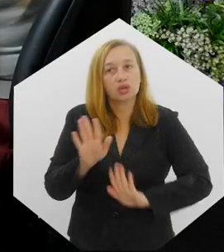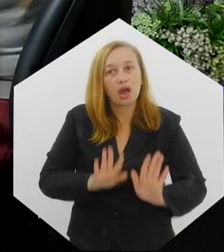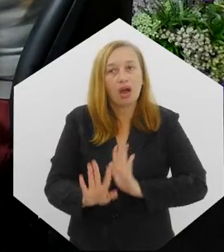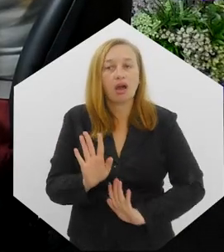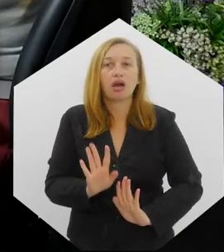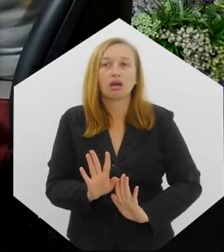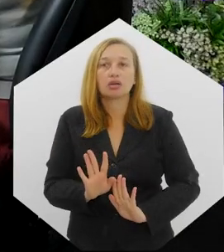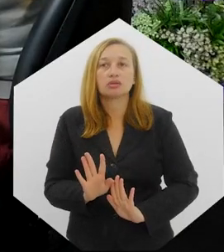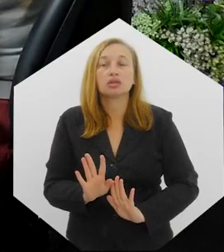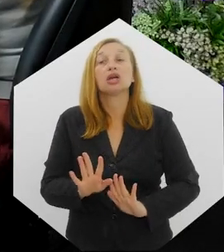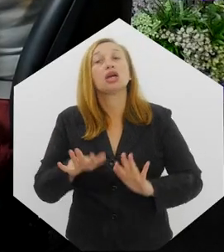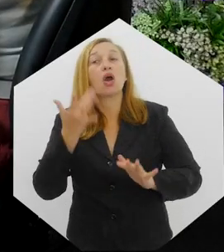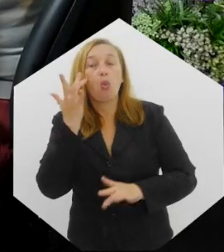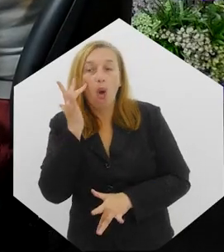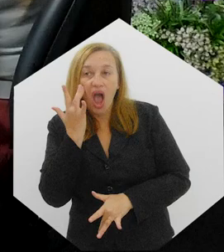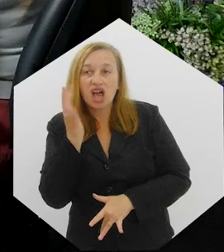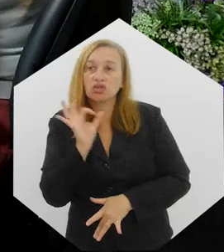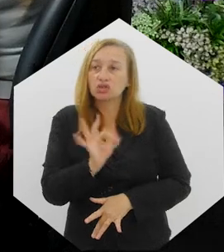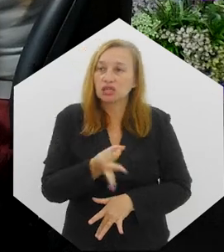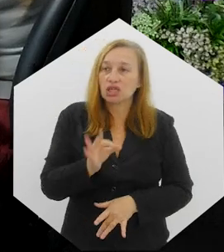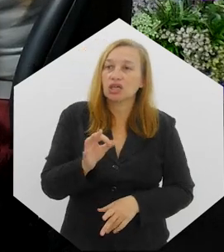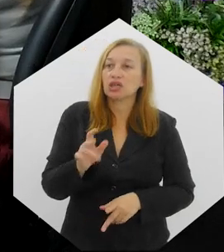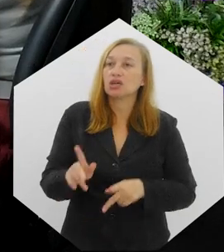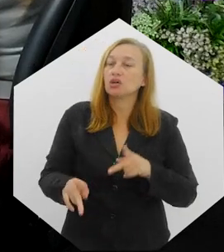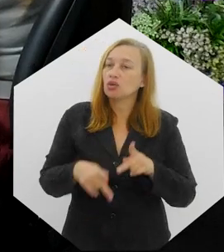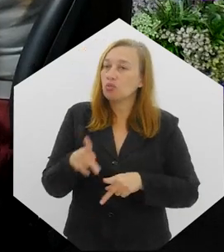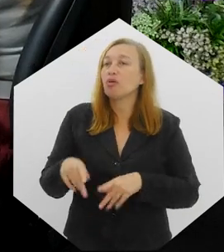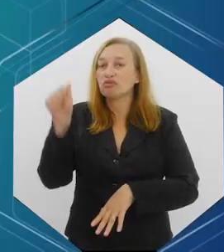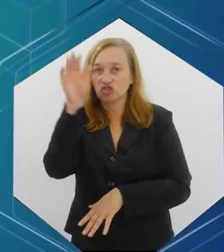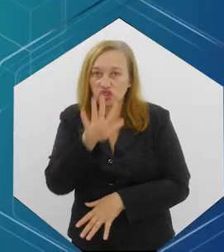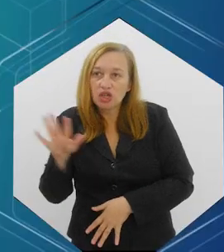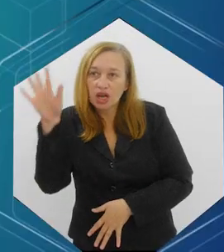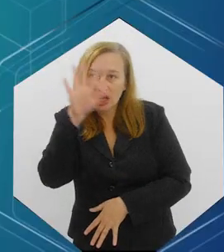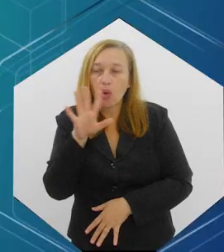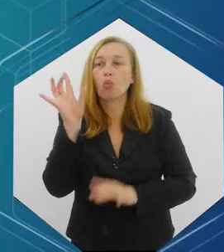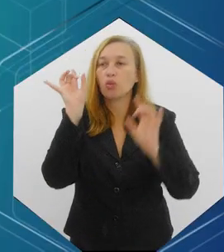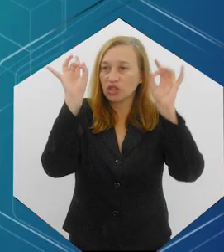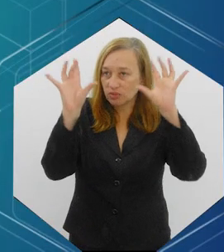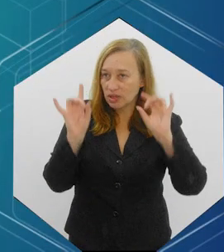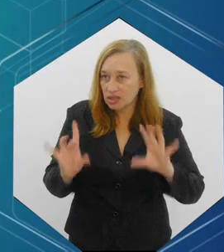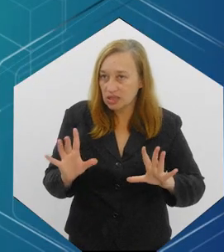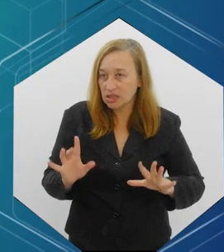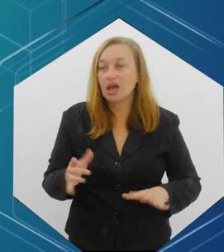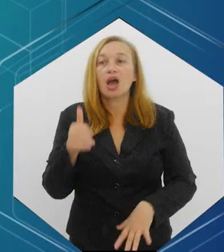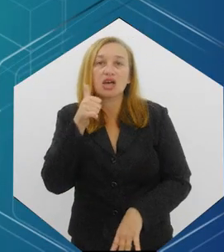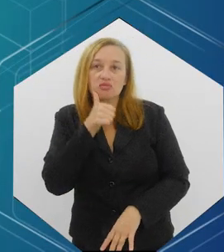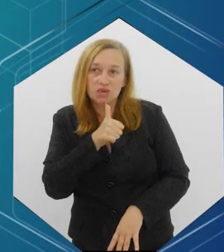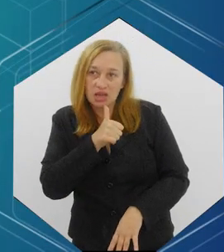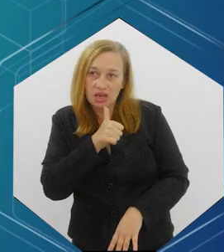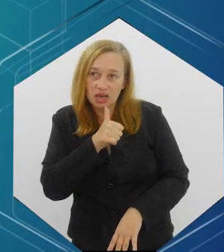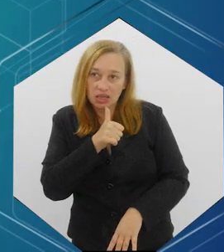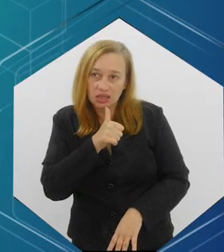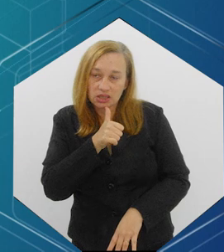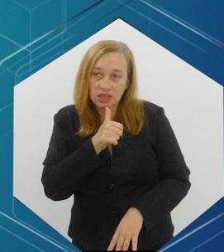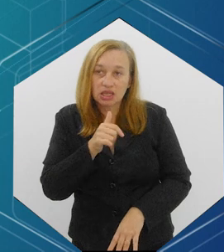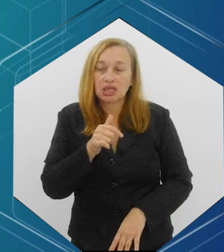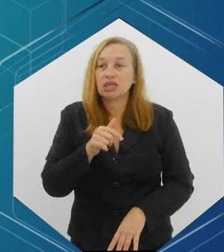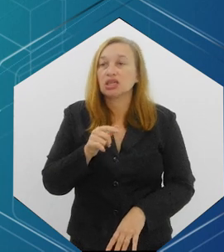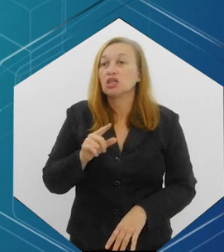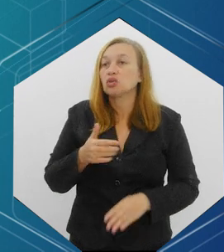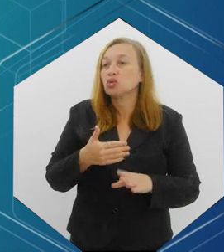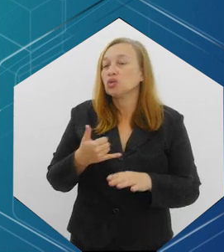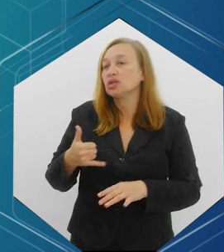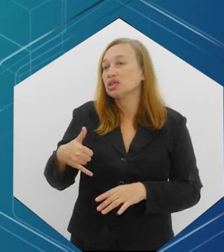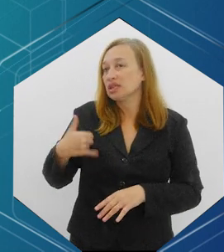muito mais fácil do que você curar. Então, acho conveniente que a população, de uma forma geral, em especial a